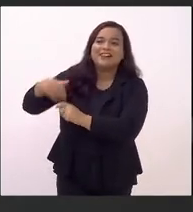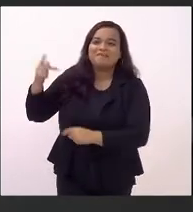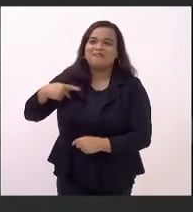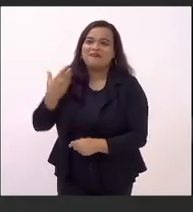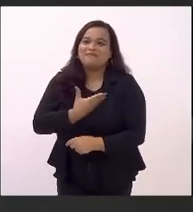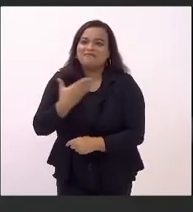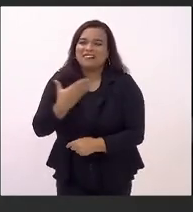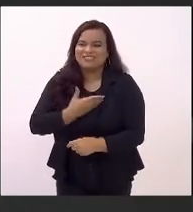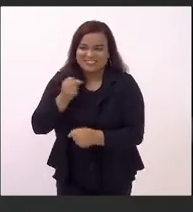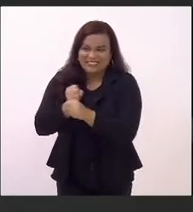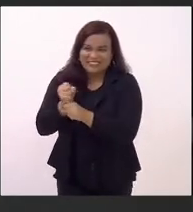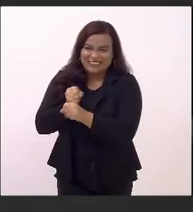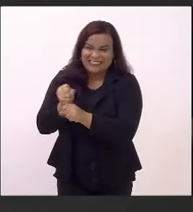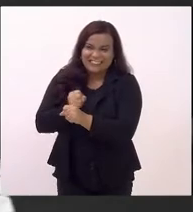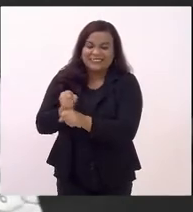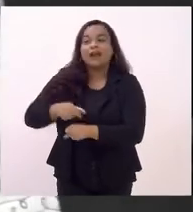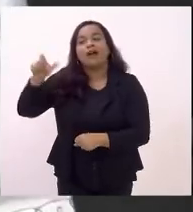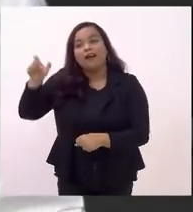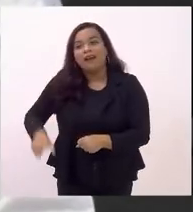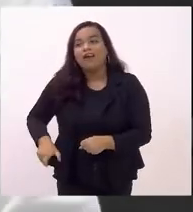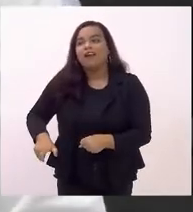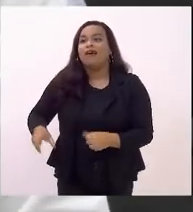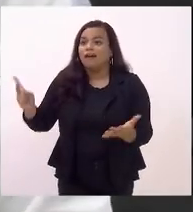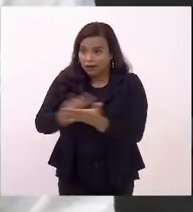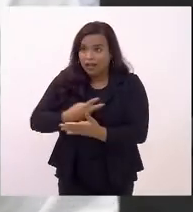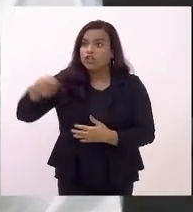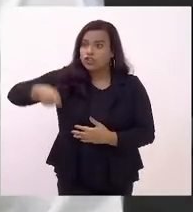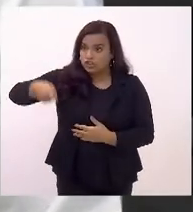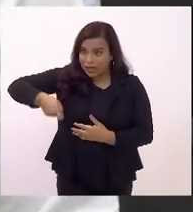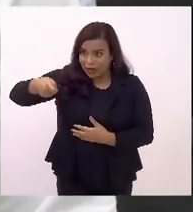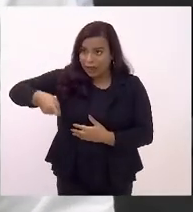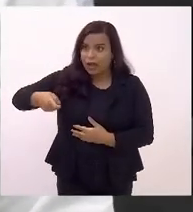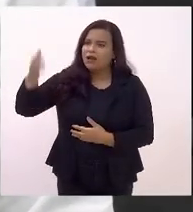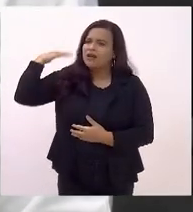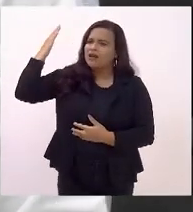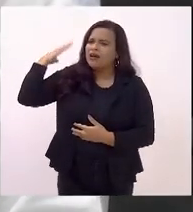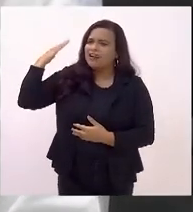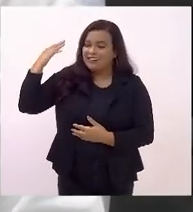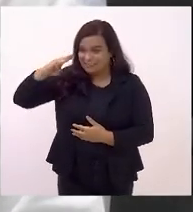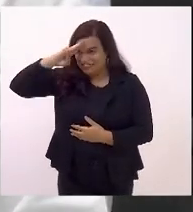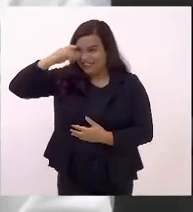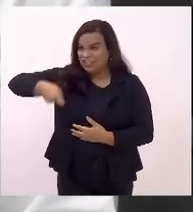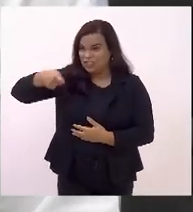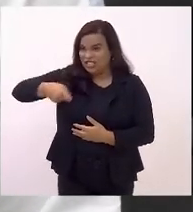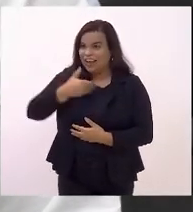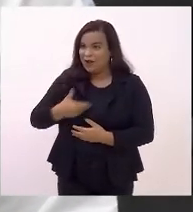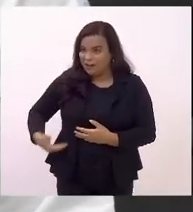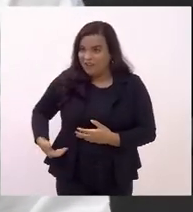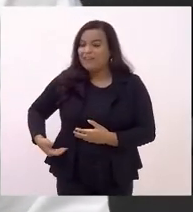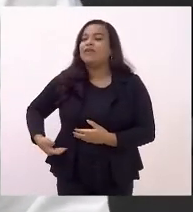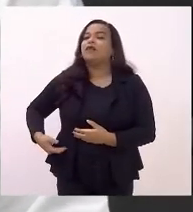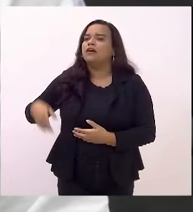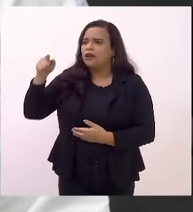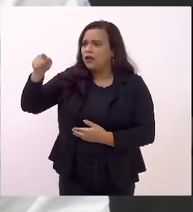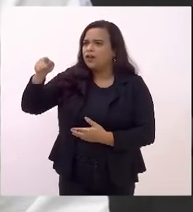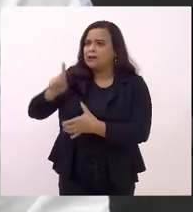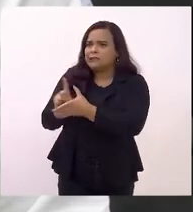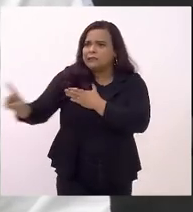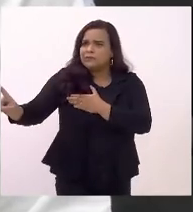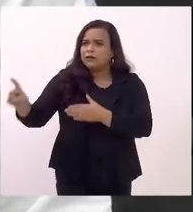pessoa que foi exilada pela ditadura militar. Foi perseguida, viveu fora do Brasil.